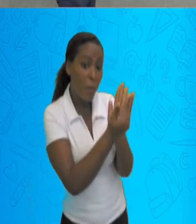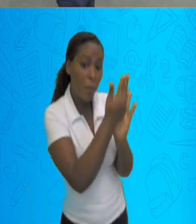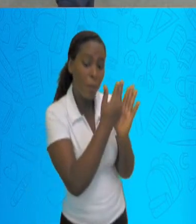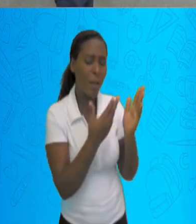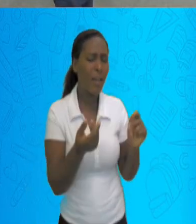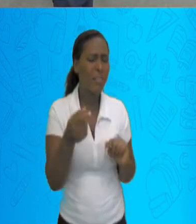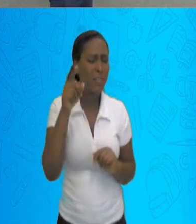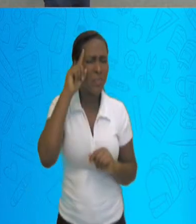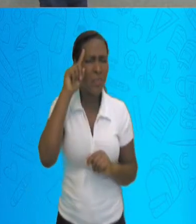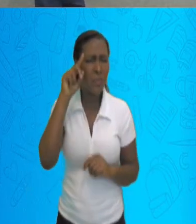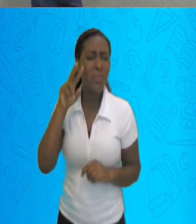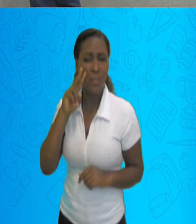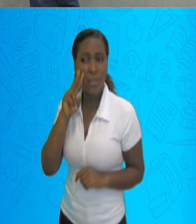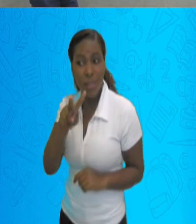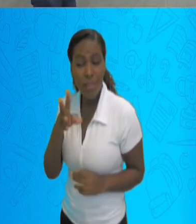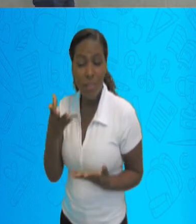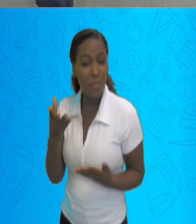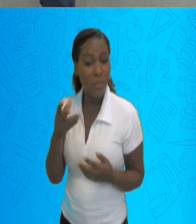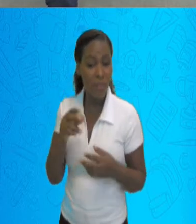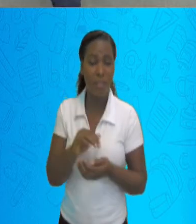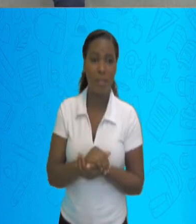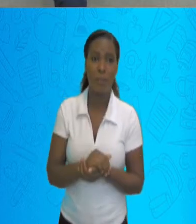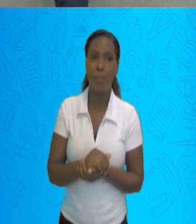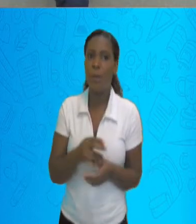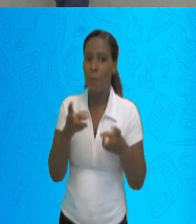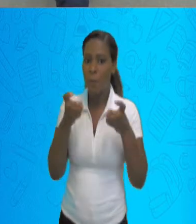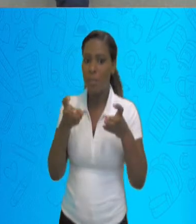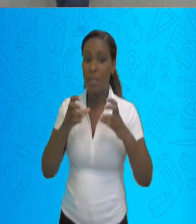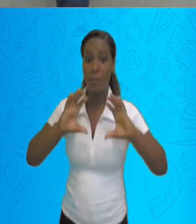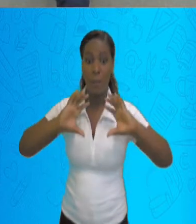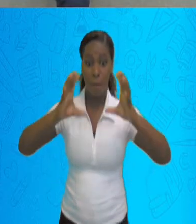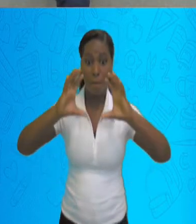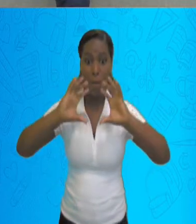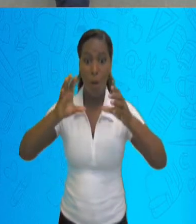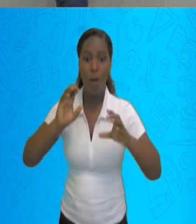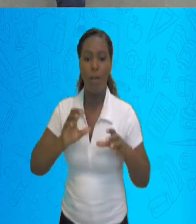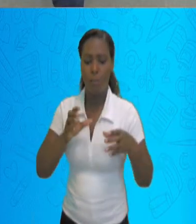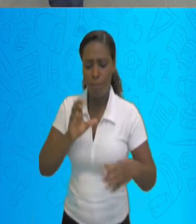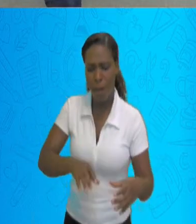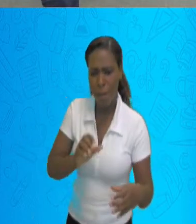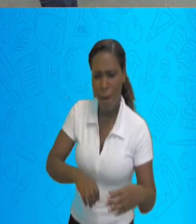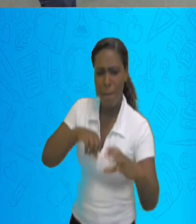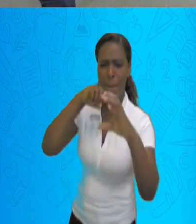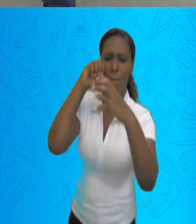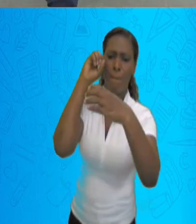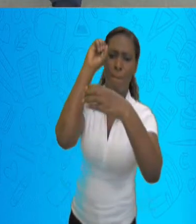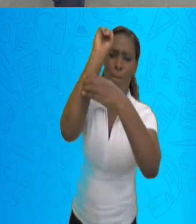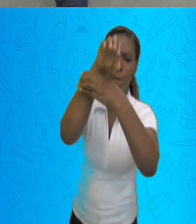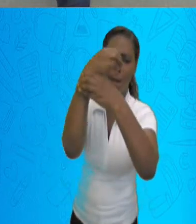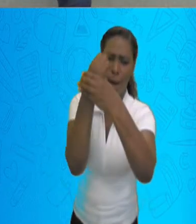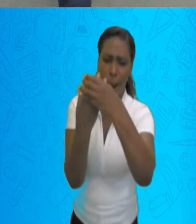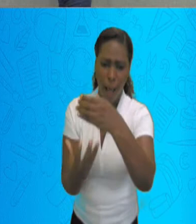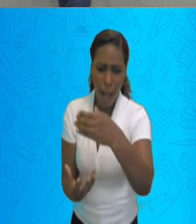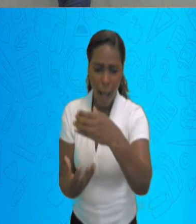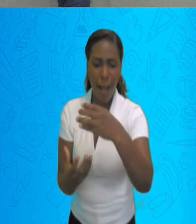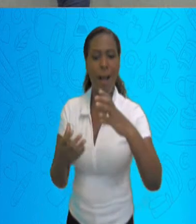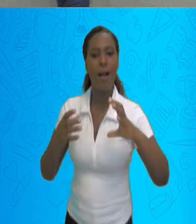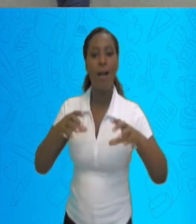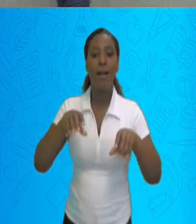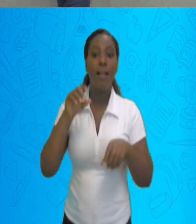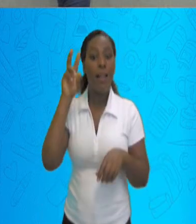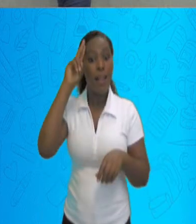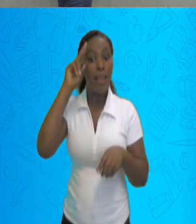frequentes a gente conseguir identificar. Igual aqui, ó, a bola de basquete, ela lembra a esfera, né?